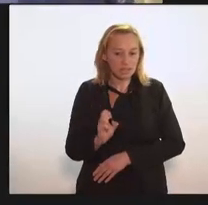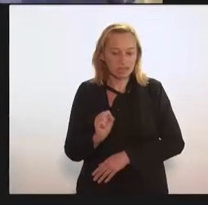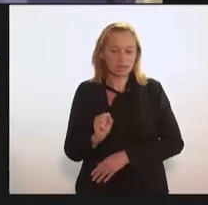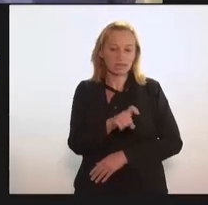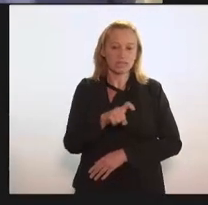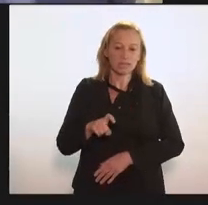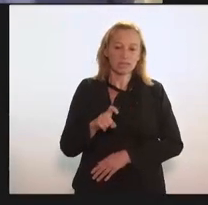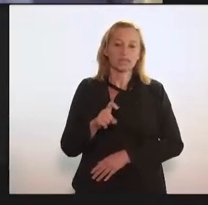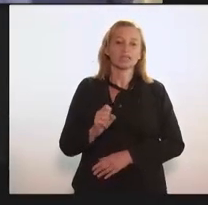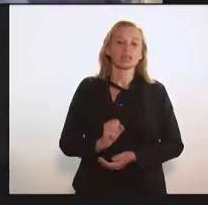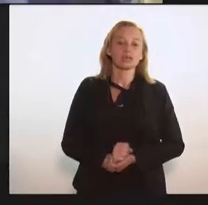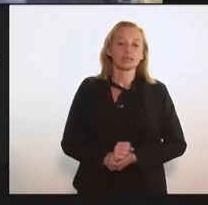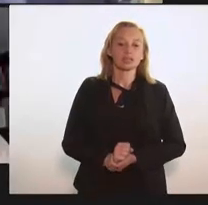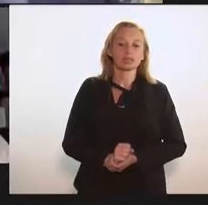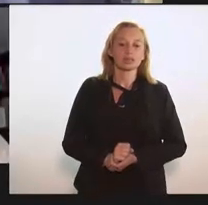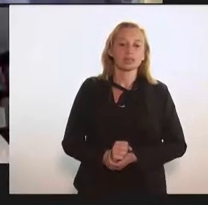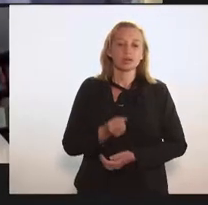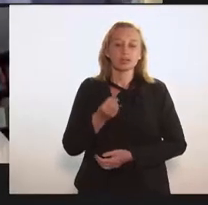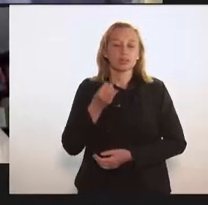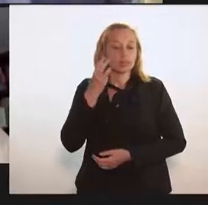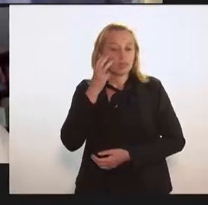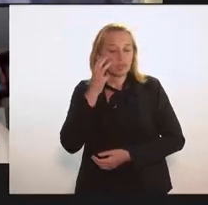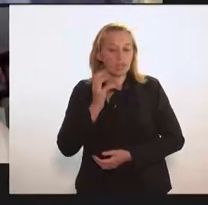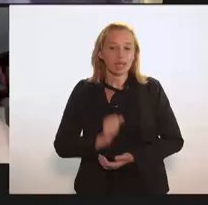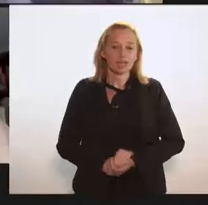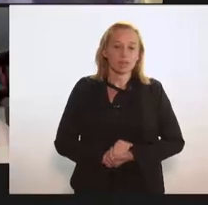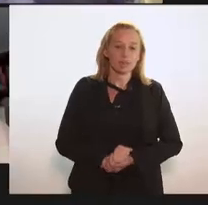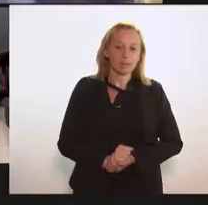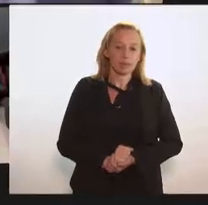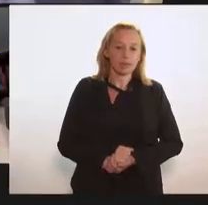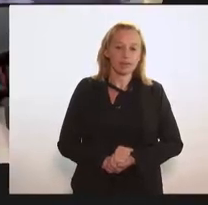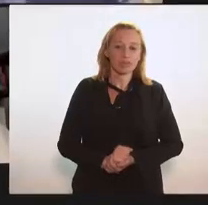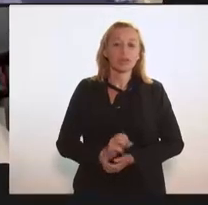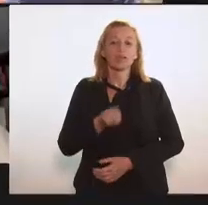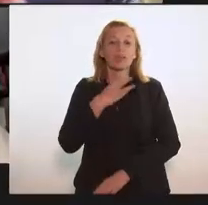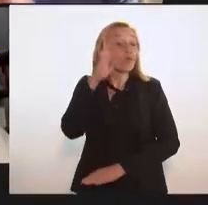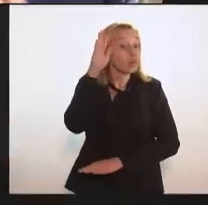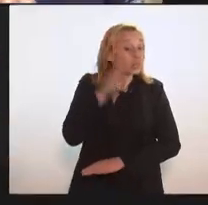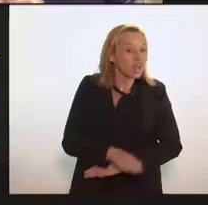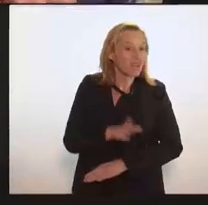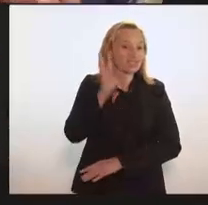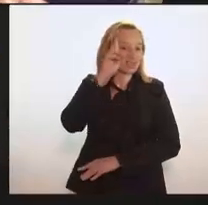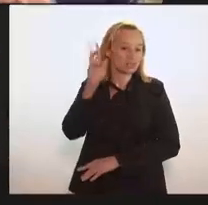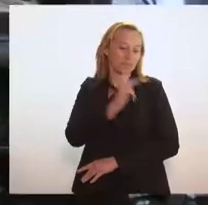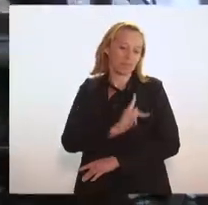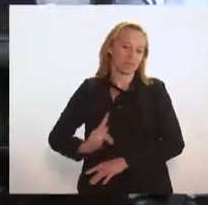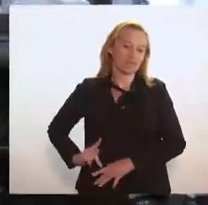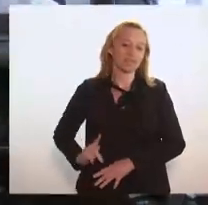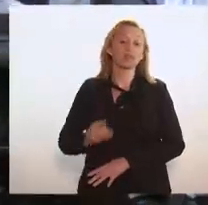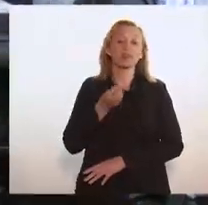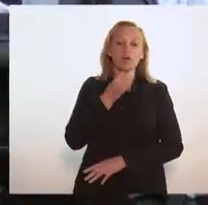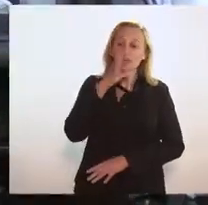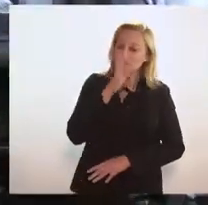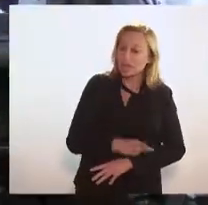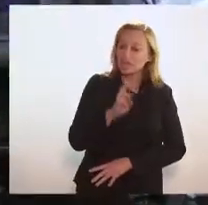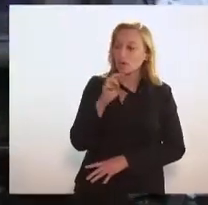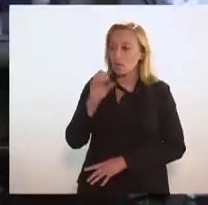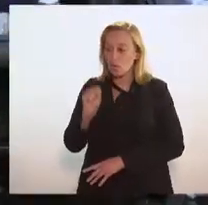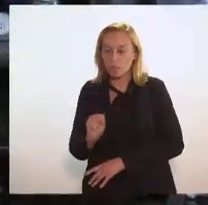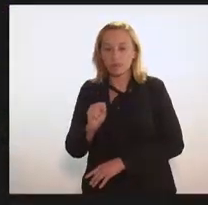bautech enfermeira e Oi boa tarde Presidente Boa tarde Rúben